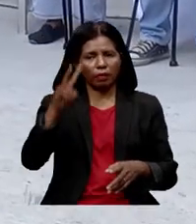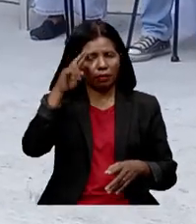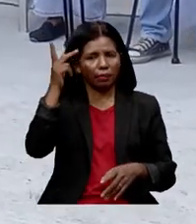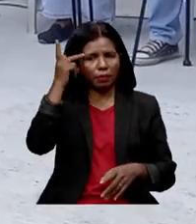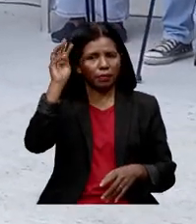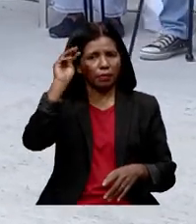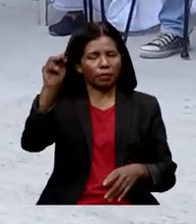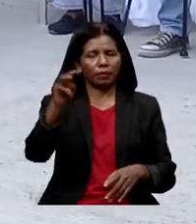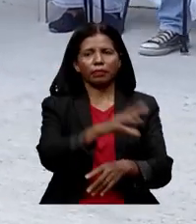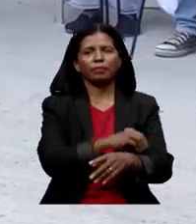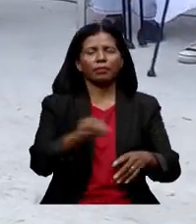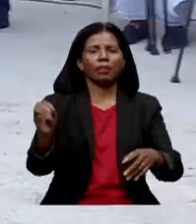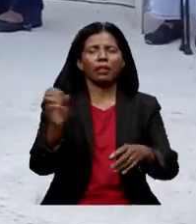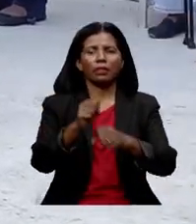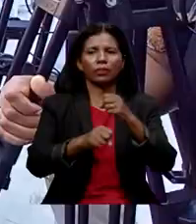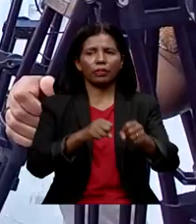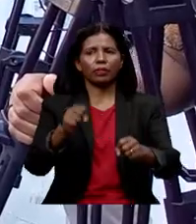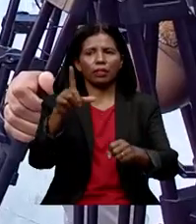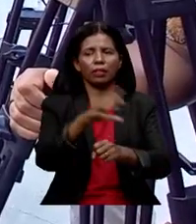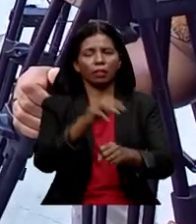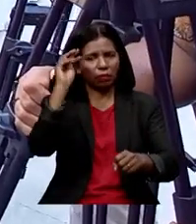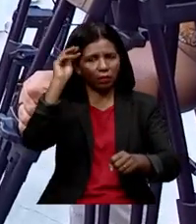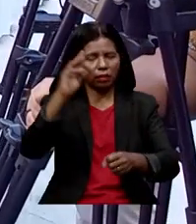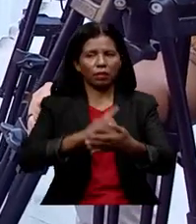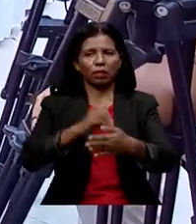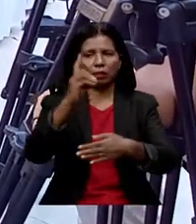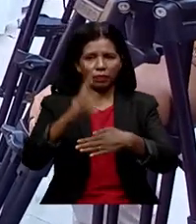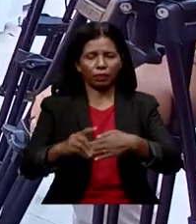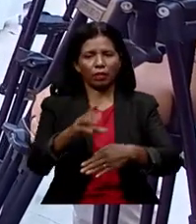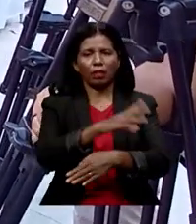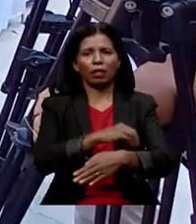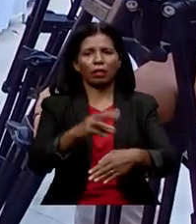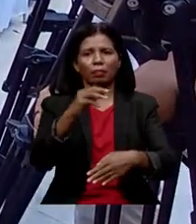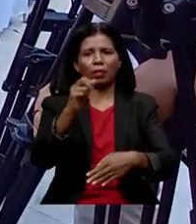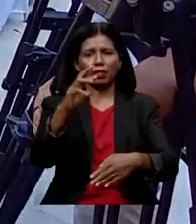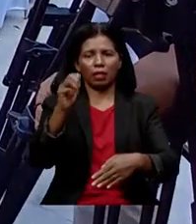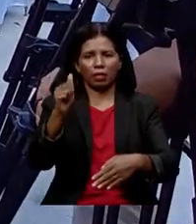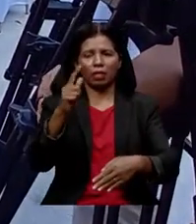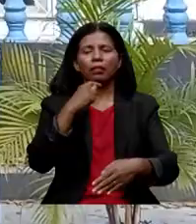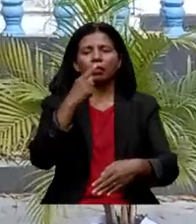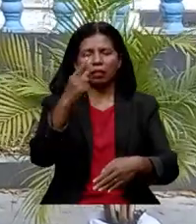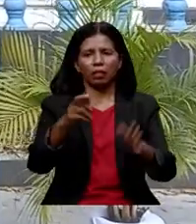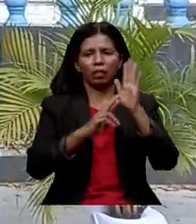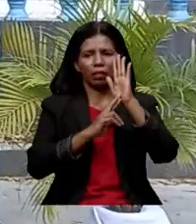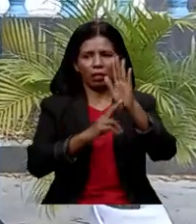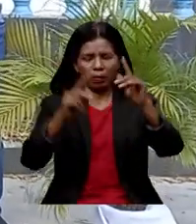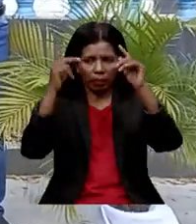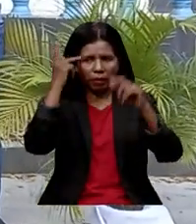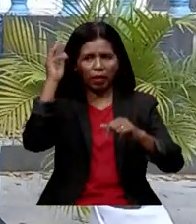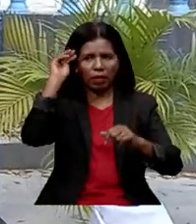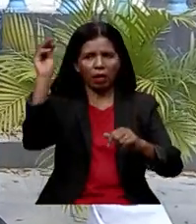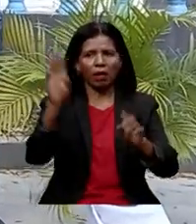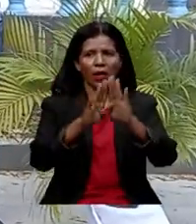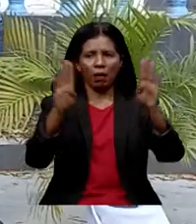Vice-Primeiro-Ministro, Ministro Coordenador Assuntos Sociais, no Ministro do Desenvolvimento Rural no Habitação Comunitária, Mariano Salame Sabino, neve representa Primeiro-Ministro,